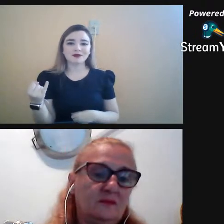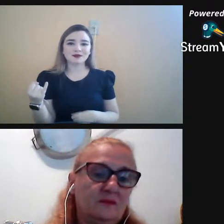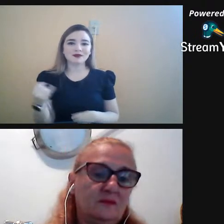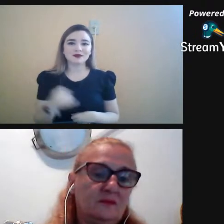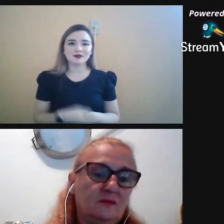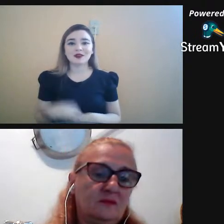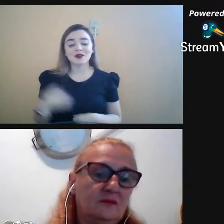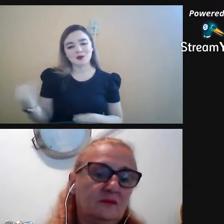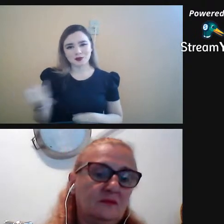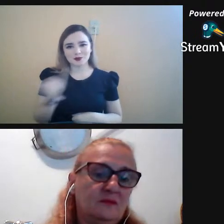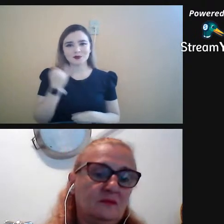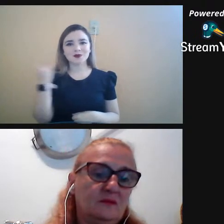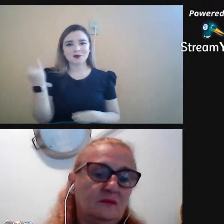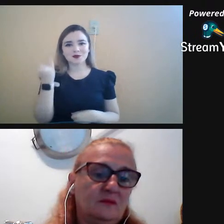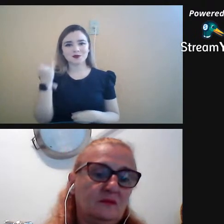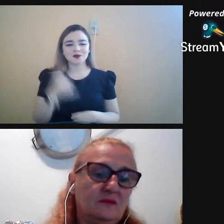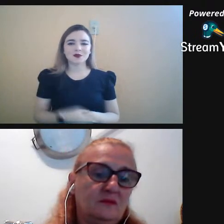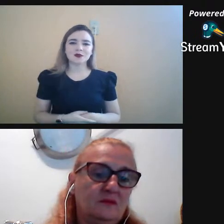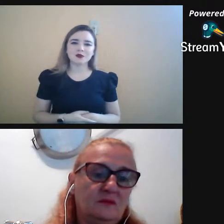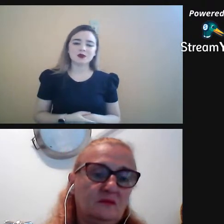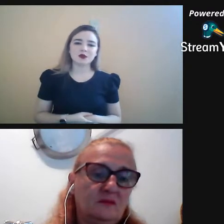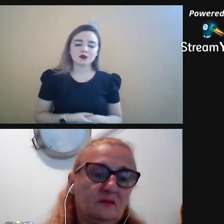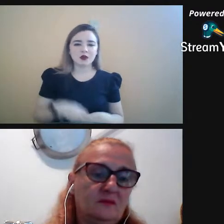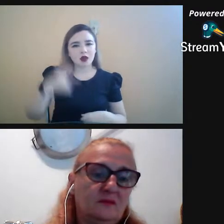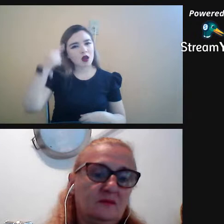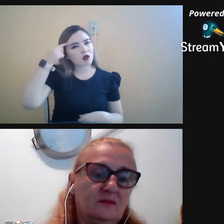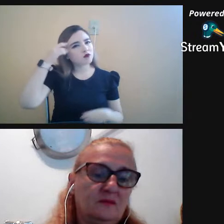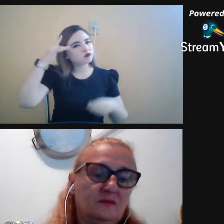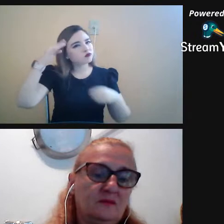Isso é importante, assim, você ter essa consciência